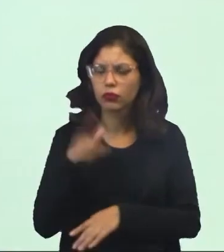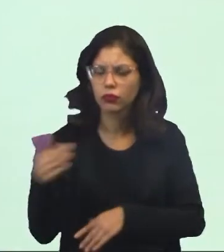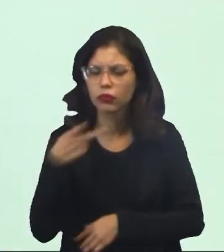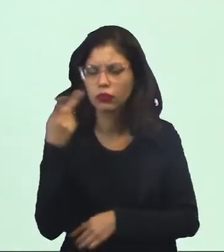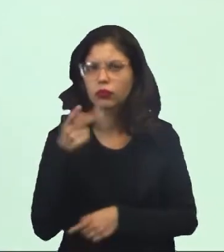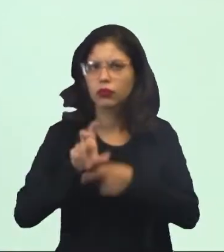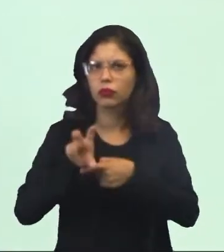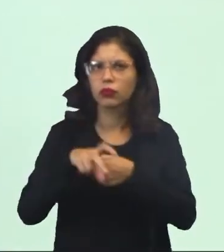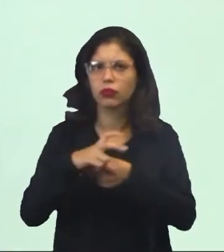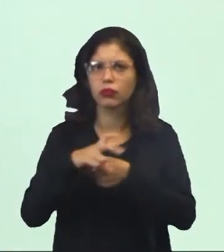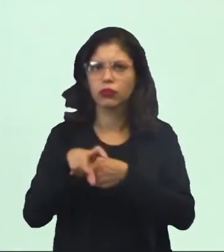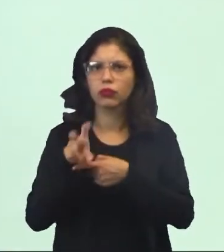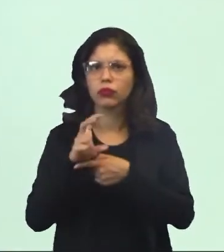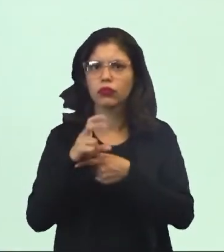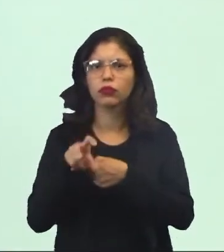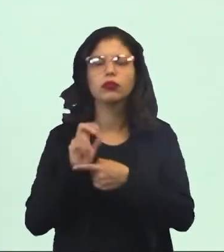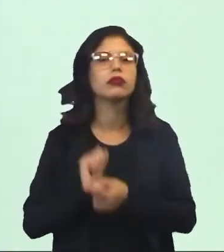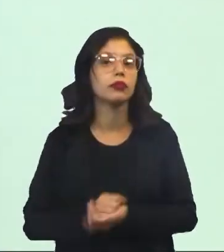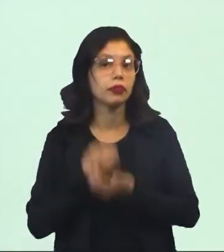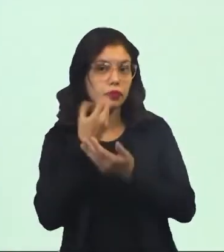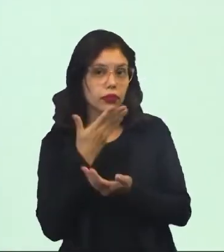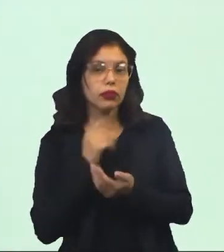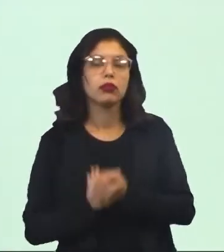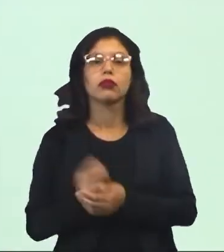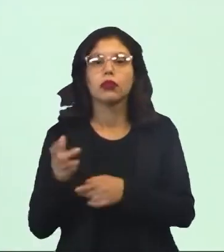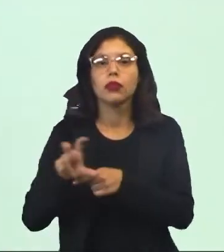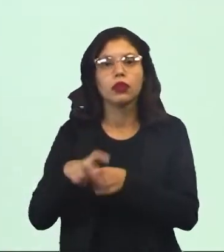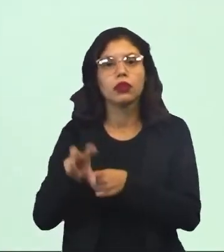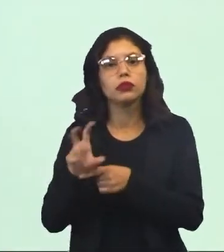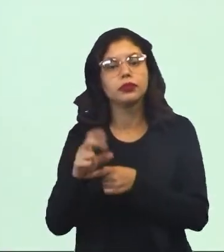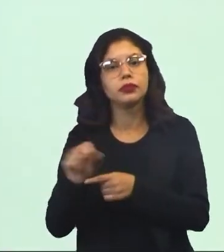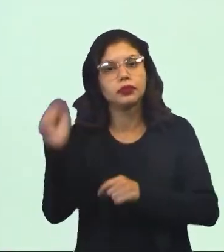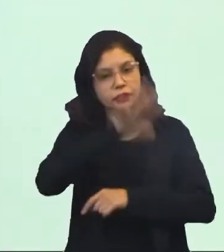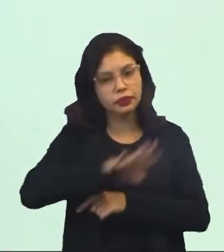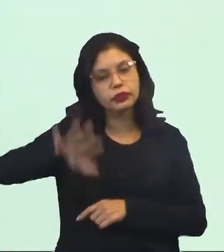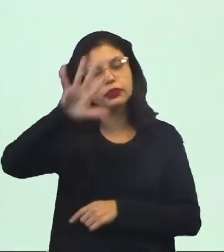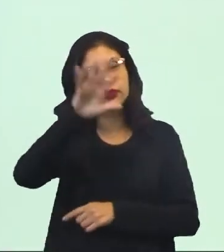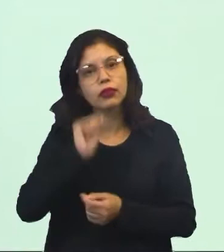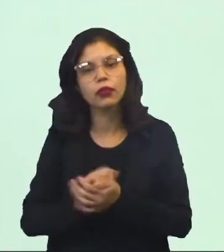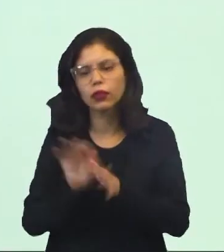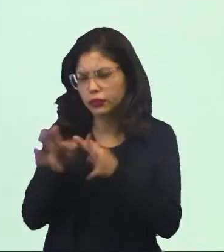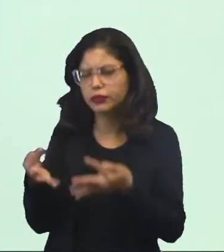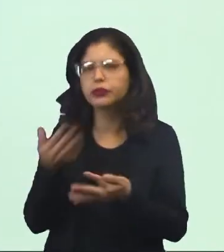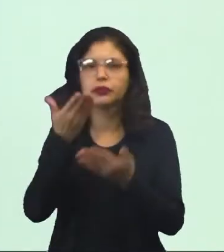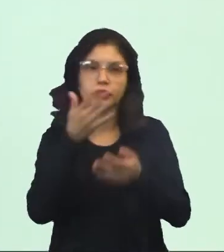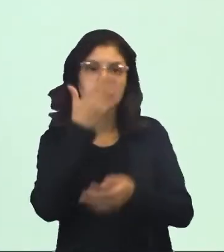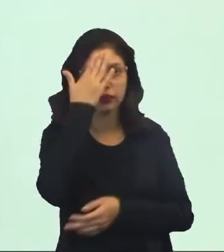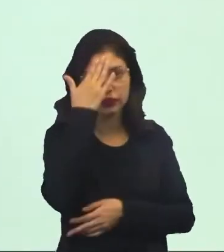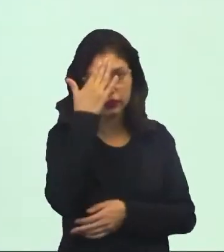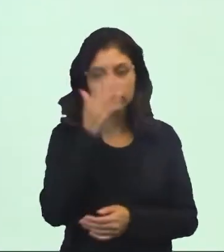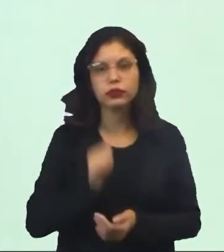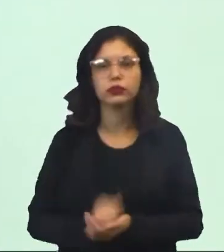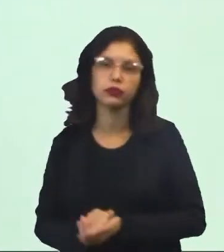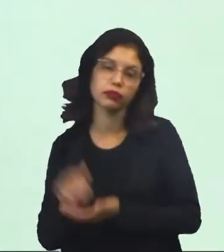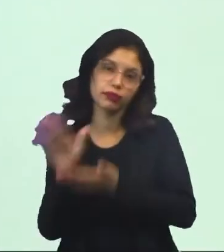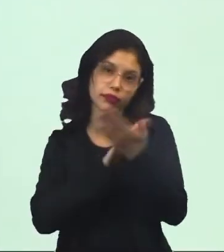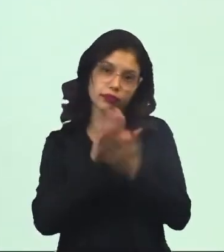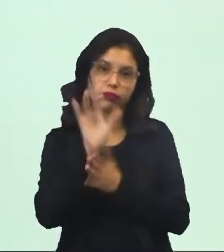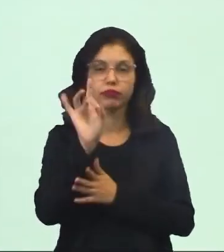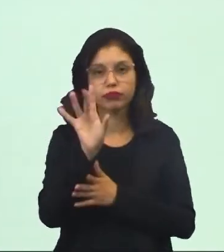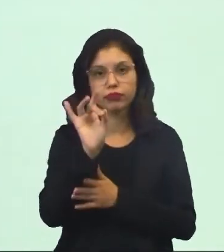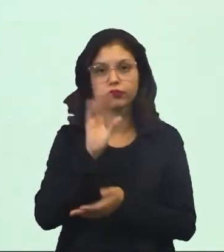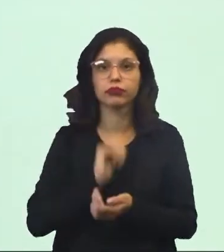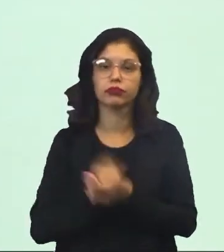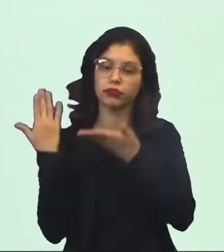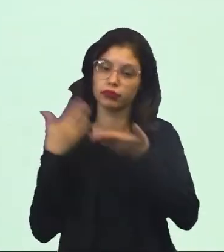falamos sobre mecanização? Bom, mecanização de uma forma bem simples para que você compreenda, nada mais é do